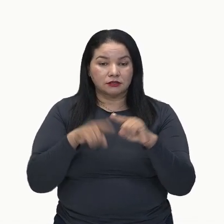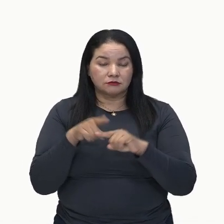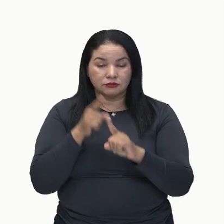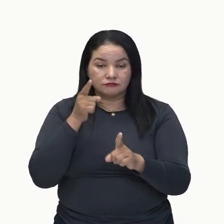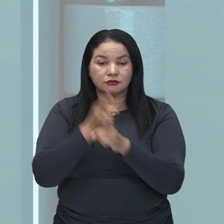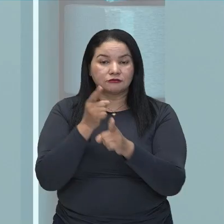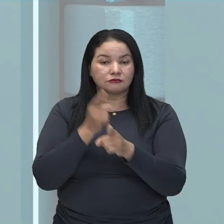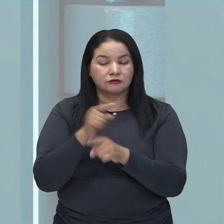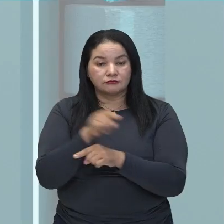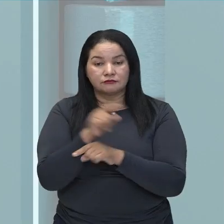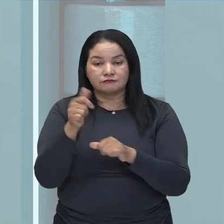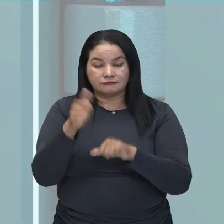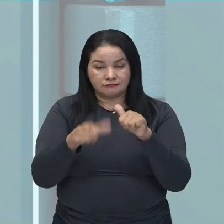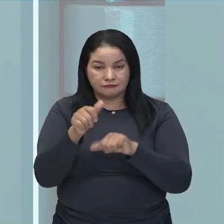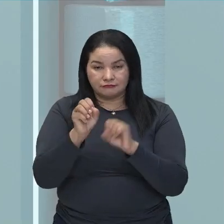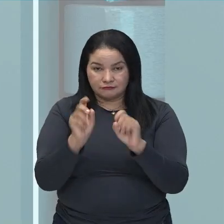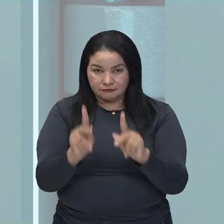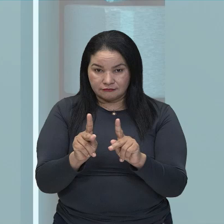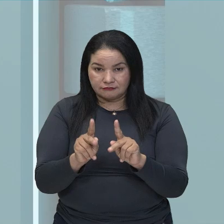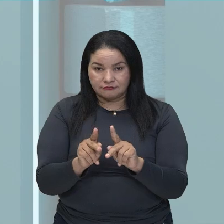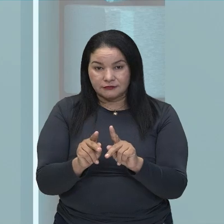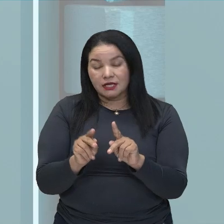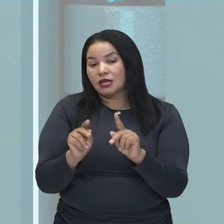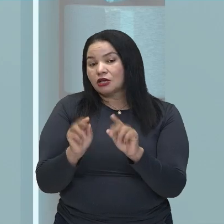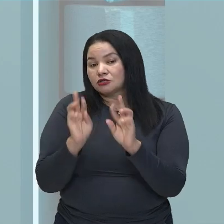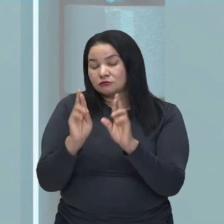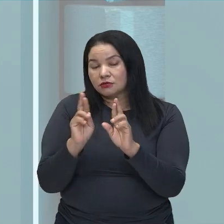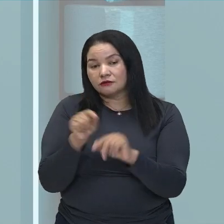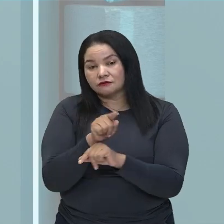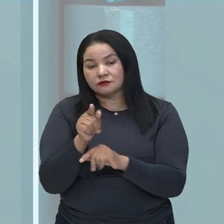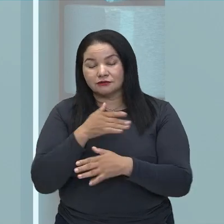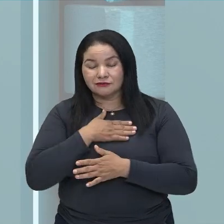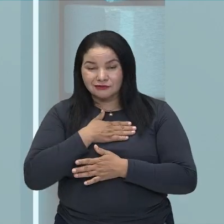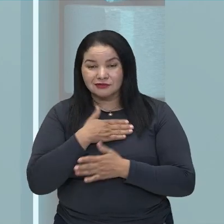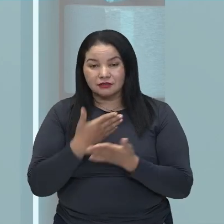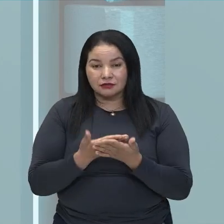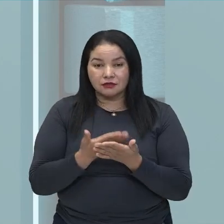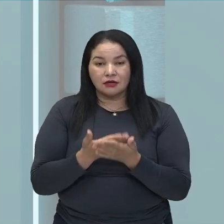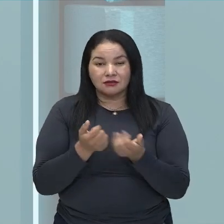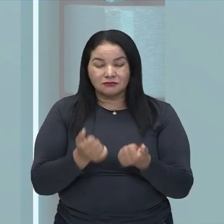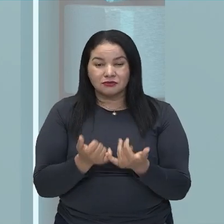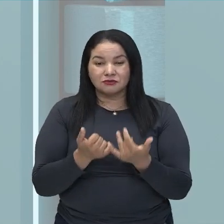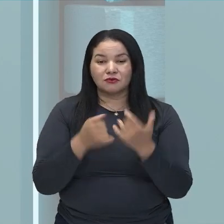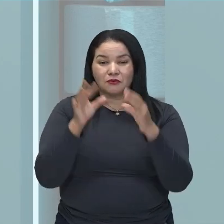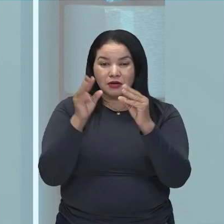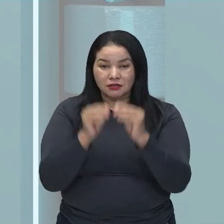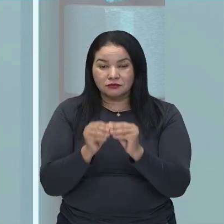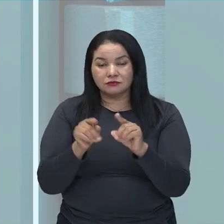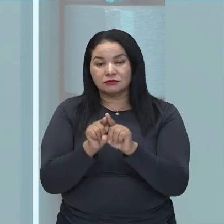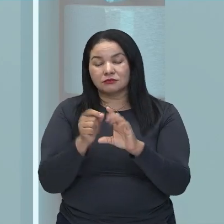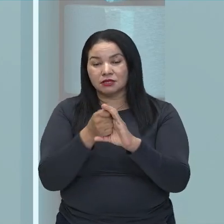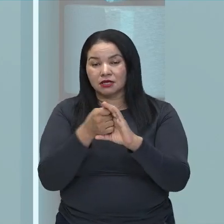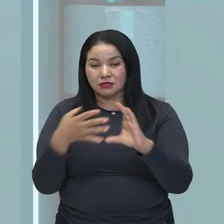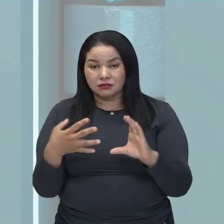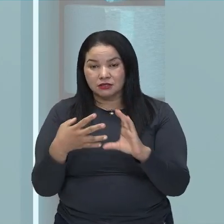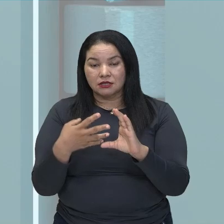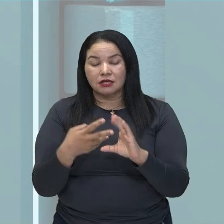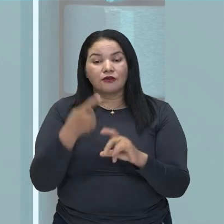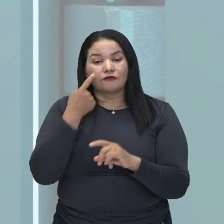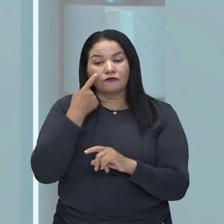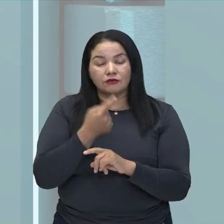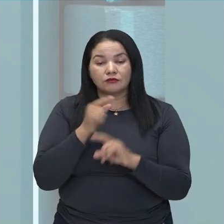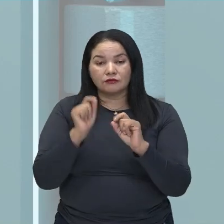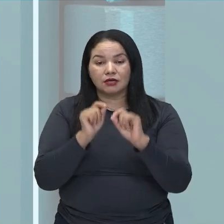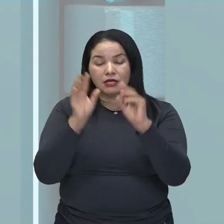analisar. Perfeito? Espero que vocês tenham gostado da nossa aula. Falamos um pouquinho sobre resenhas, sobre características. Vimos que as resenhas